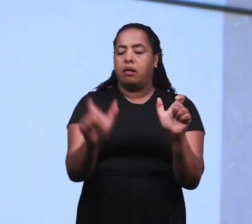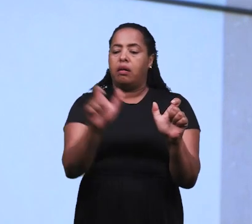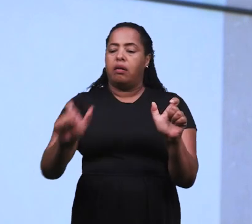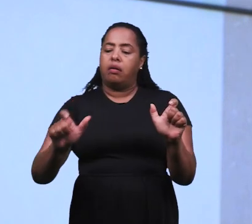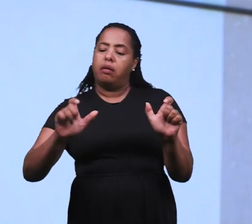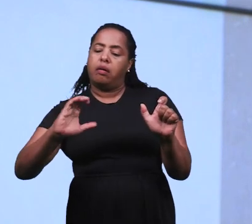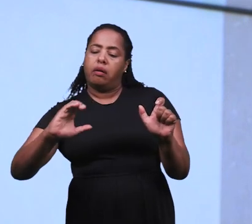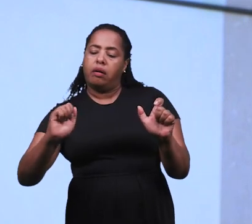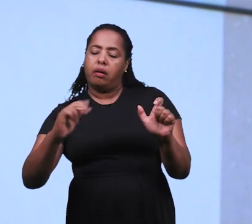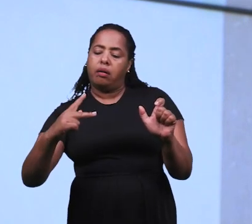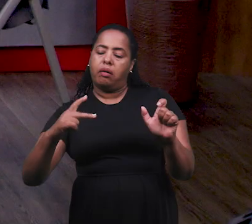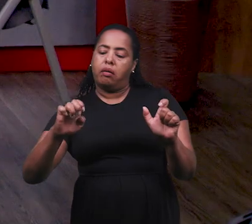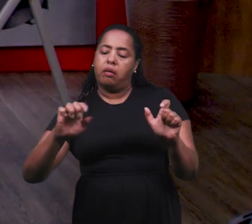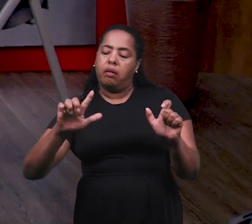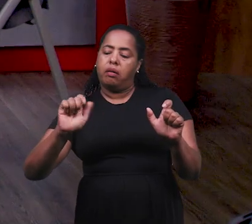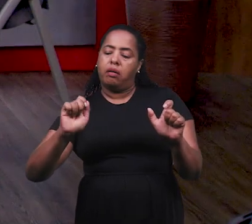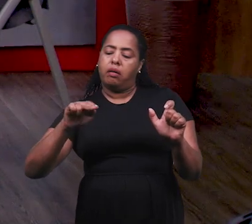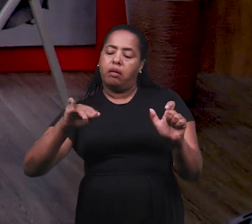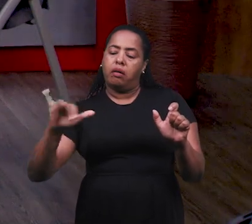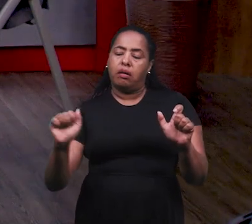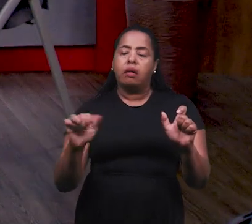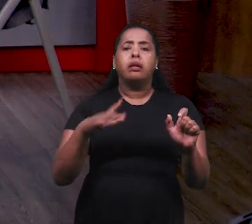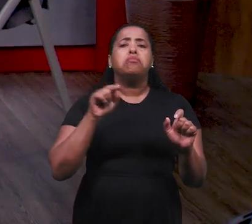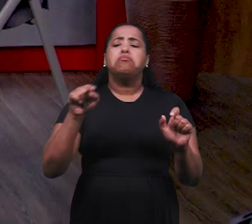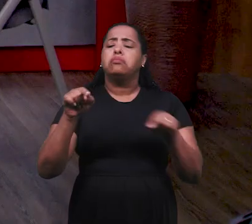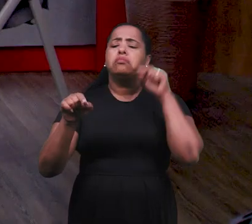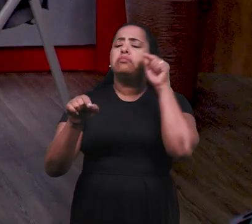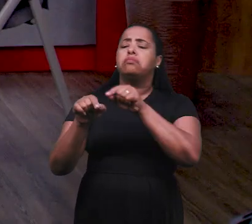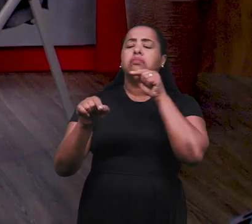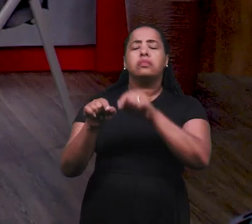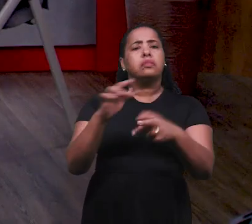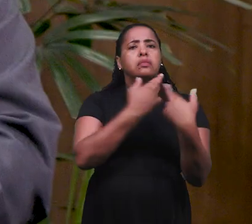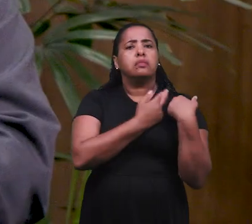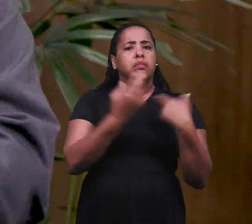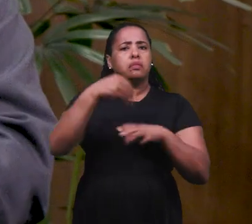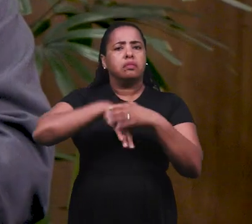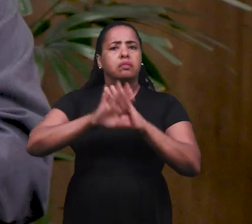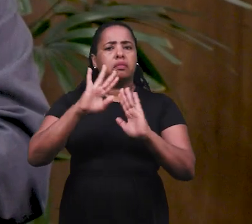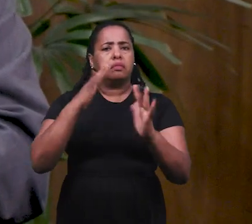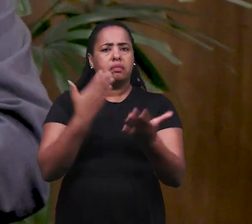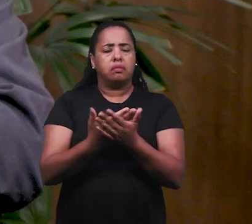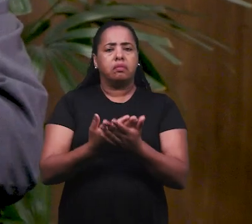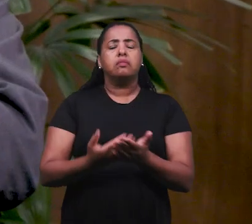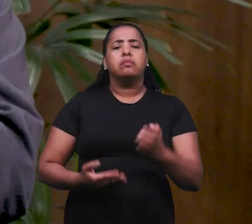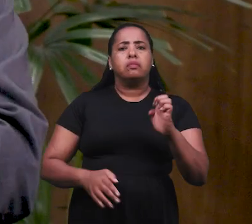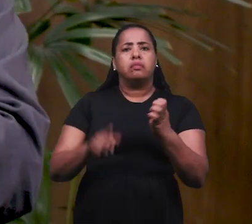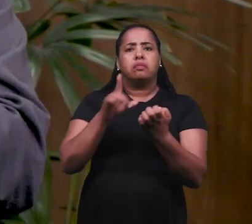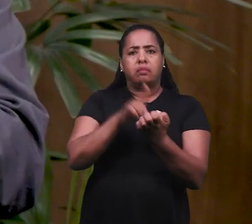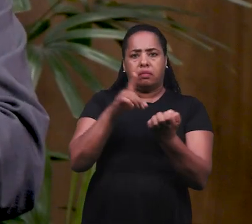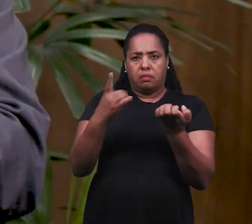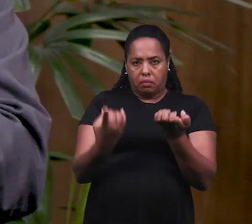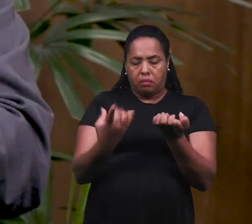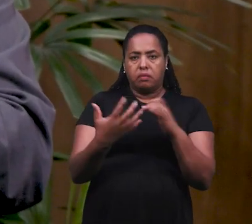bom. né? E qual o papel da capelania escolar hoje na escola Eduardo Dodge? Eu vou aproveitar até